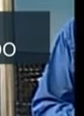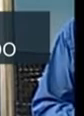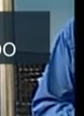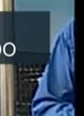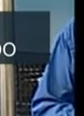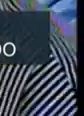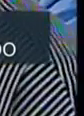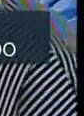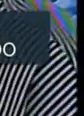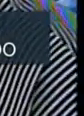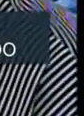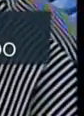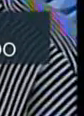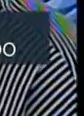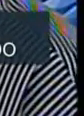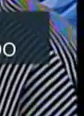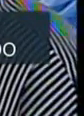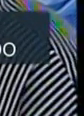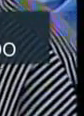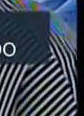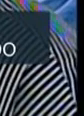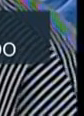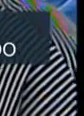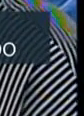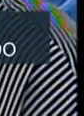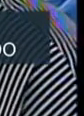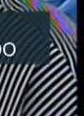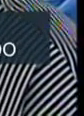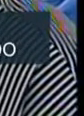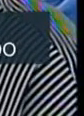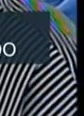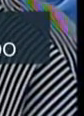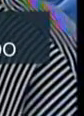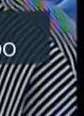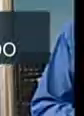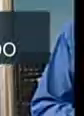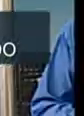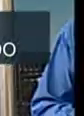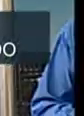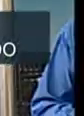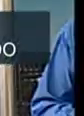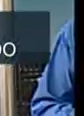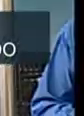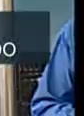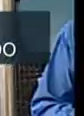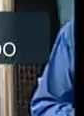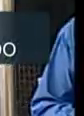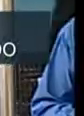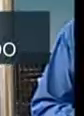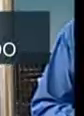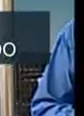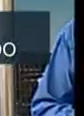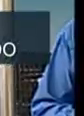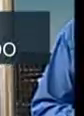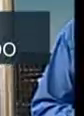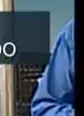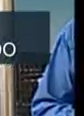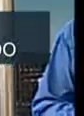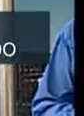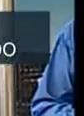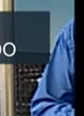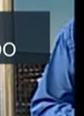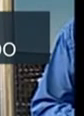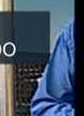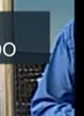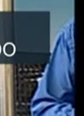juntos. Em cada ação, em cada obra do governo, pulsam dois corações, o coração de Jackson